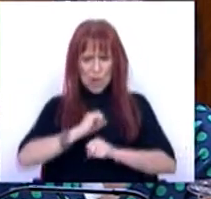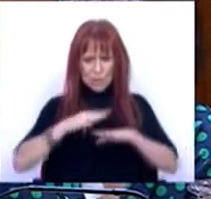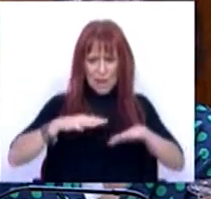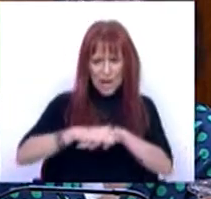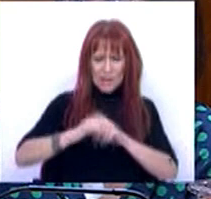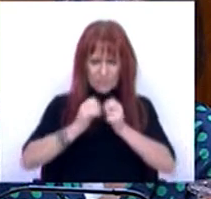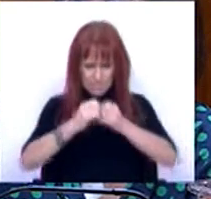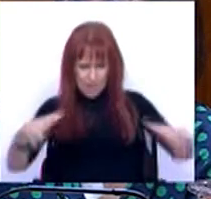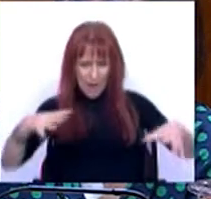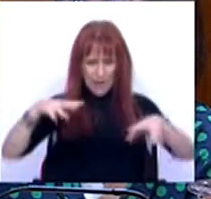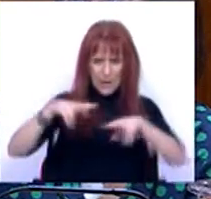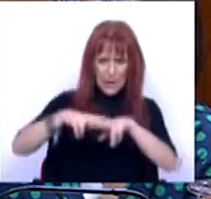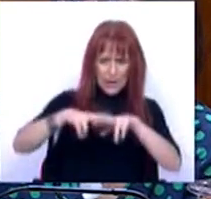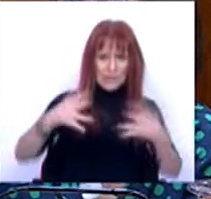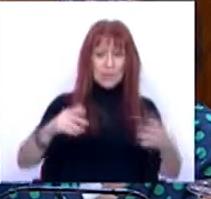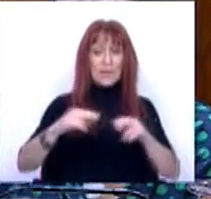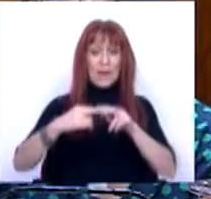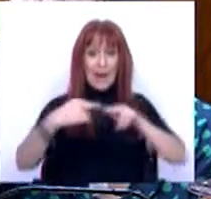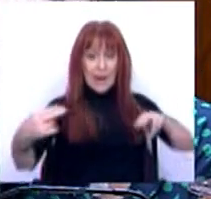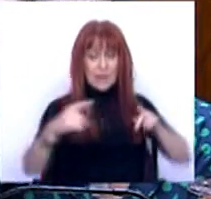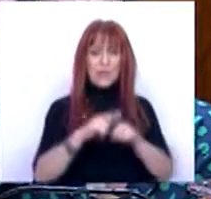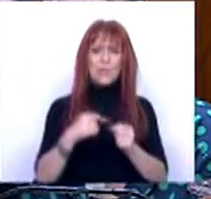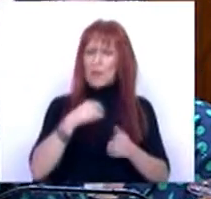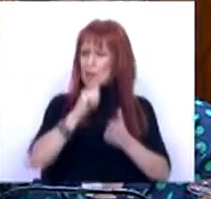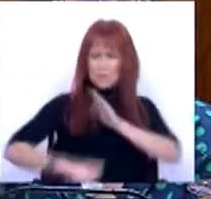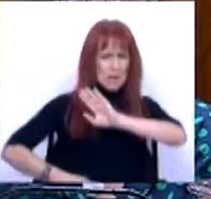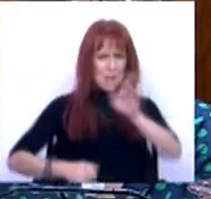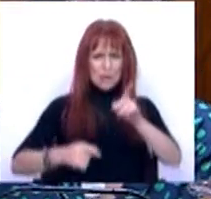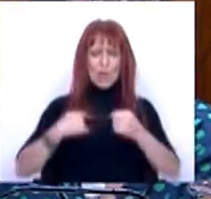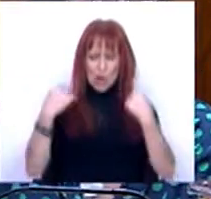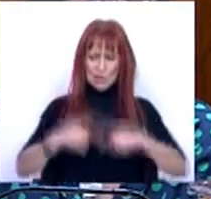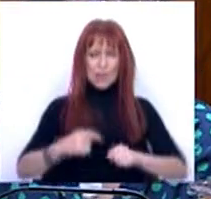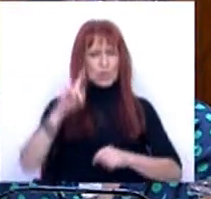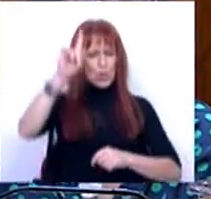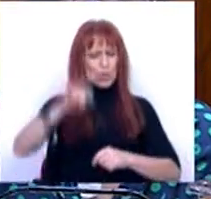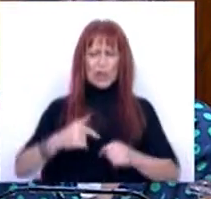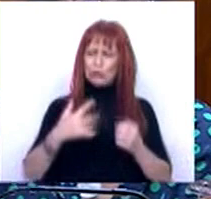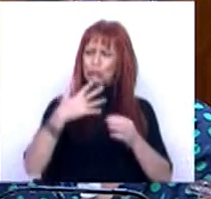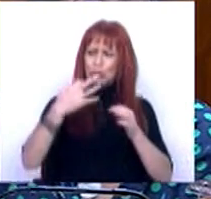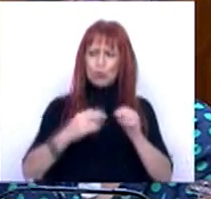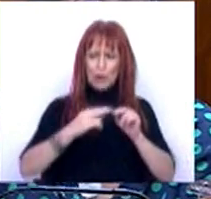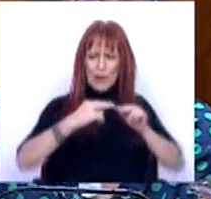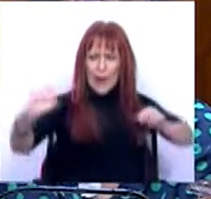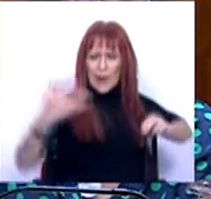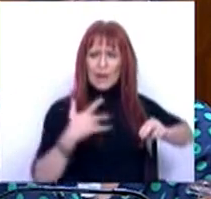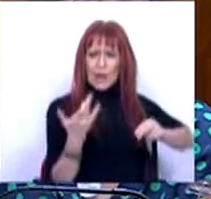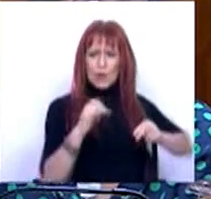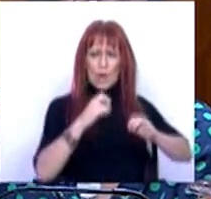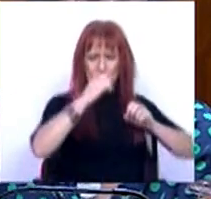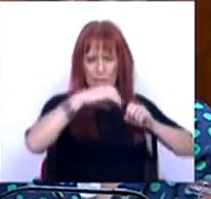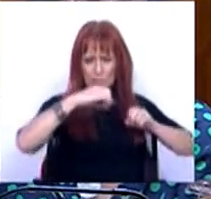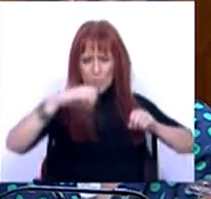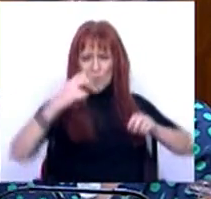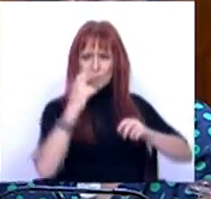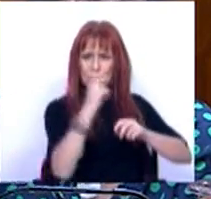rede, para expandir a nossa rede e, obviamente, sem desistir de nós termos um dia toda a linha do Douro eletrificada